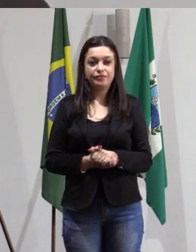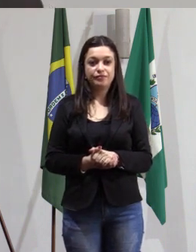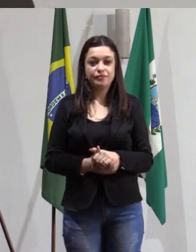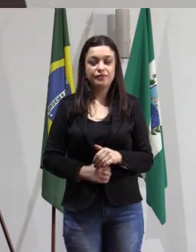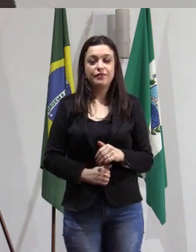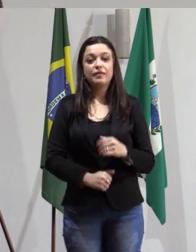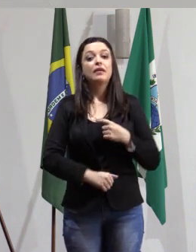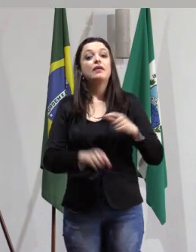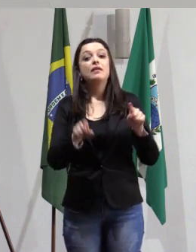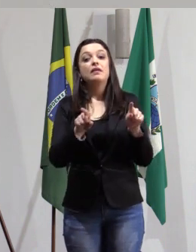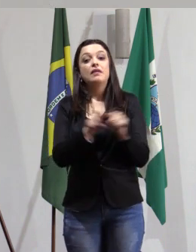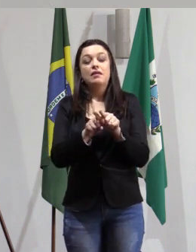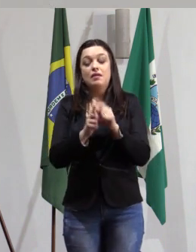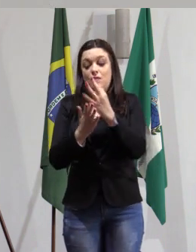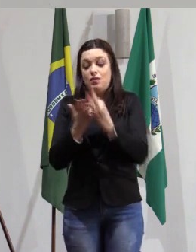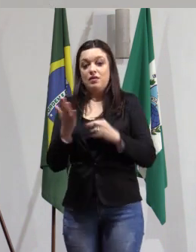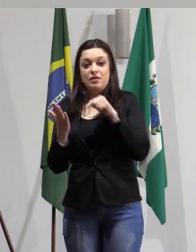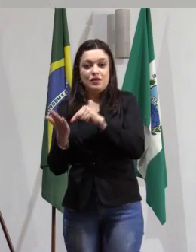ausência.